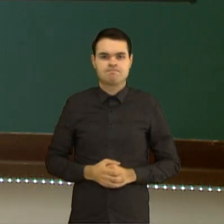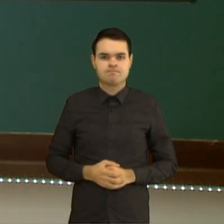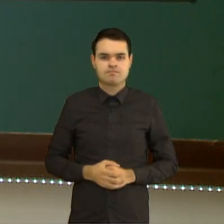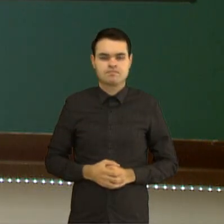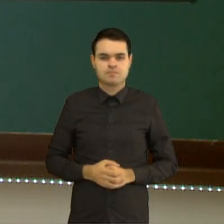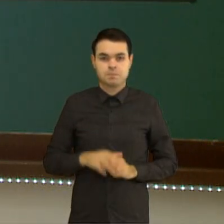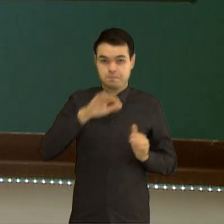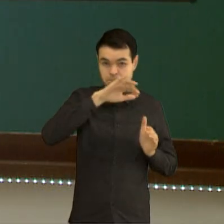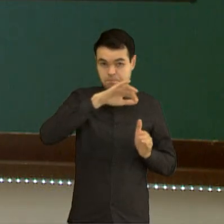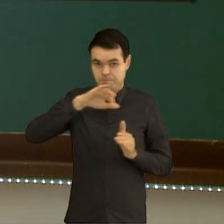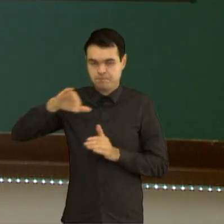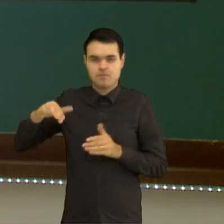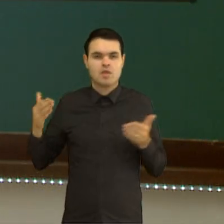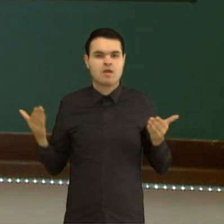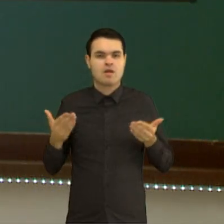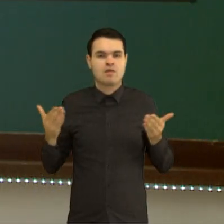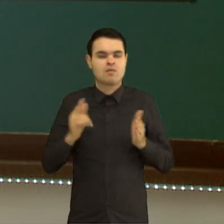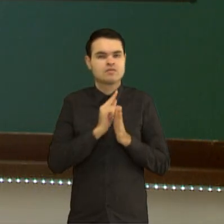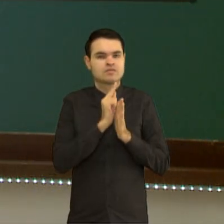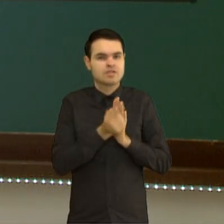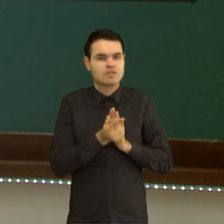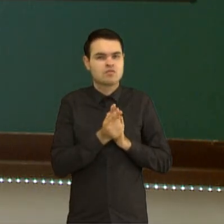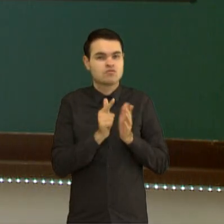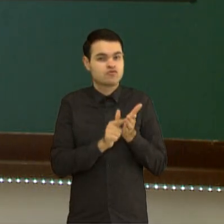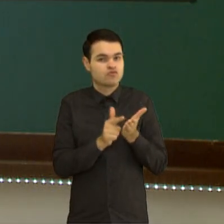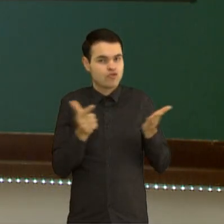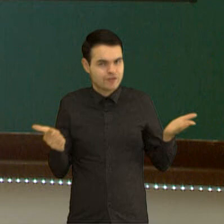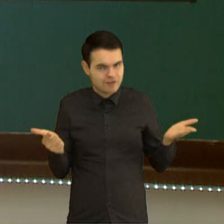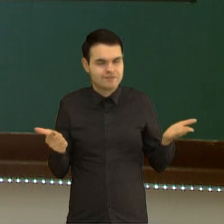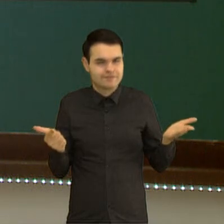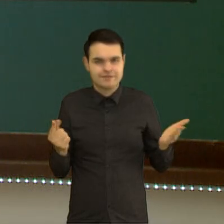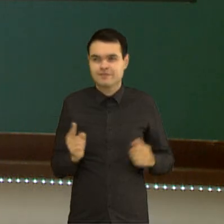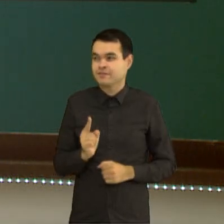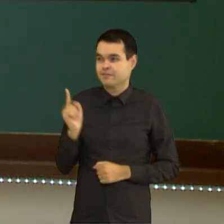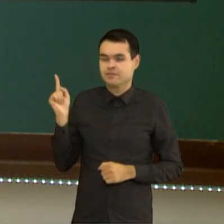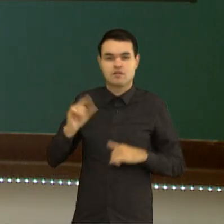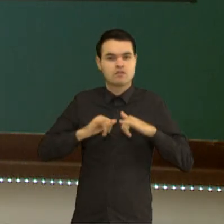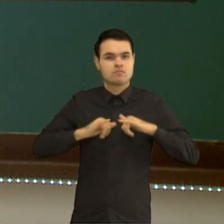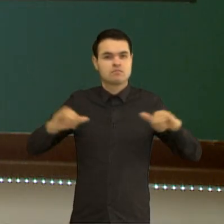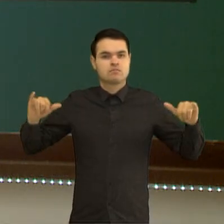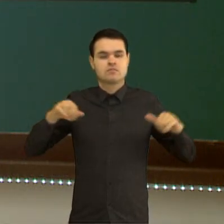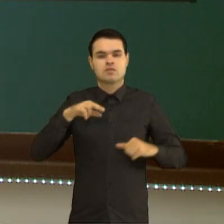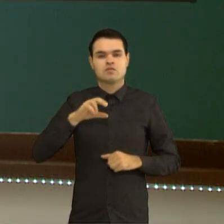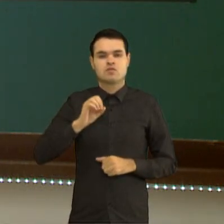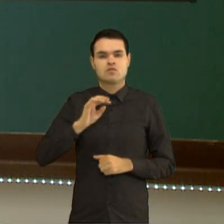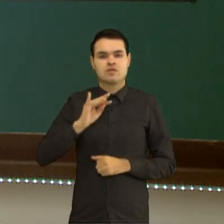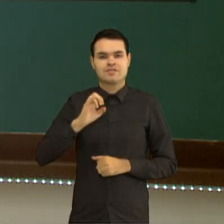Notícia. Agora a gente vai falar um gênero jornalístico. Olha lá. A notícia